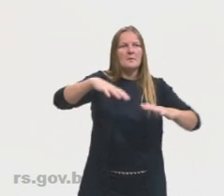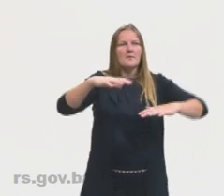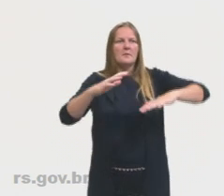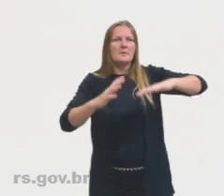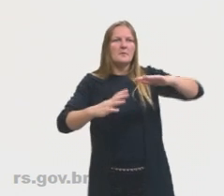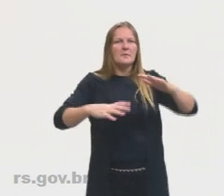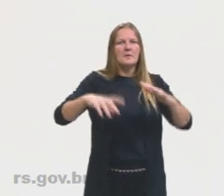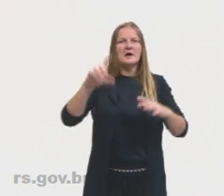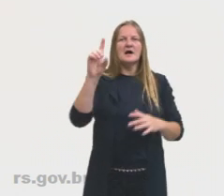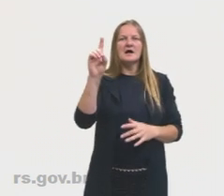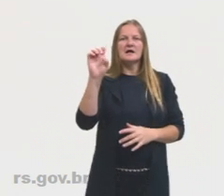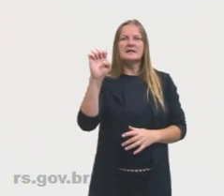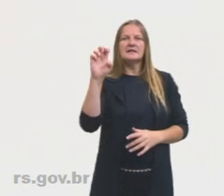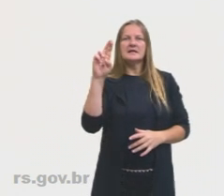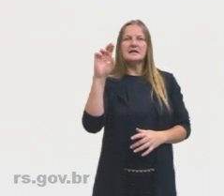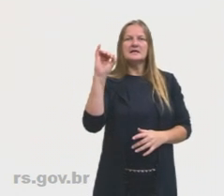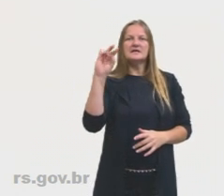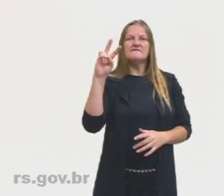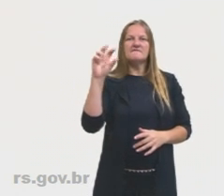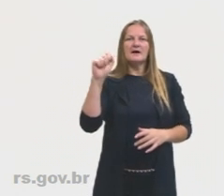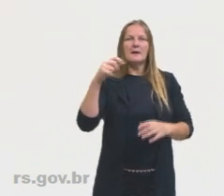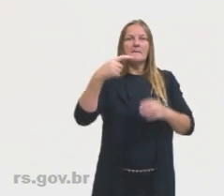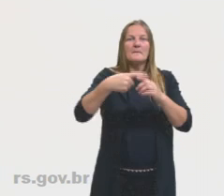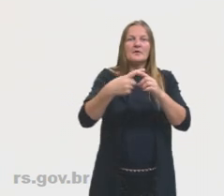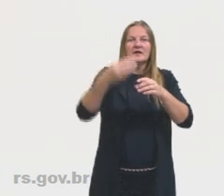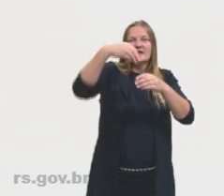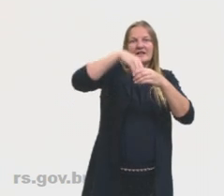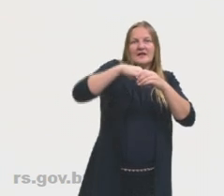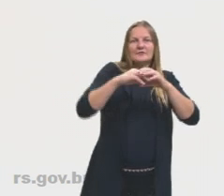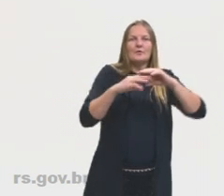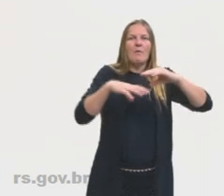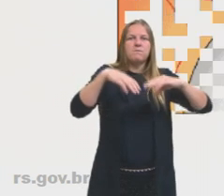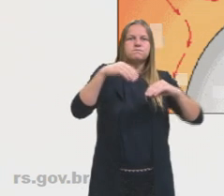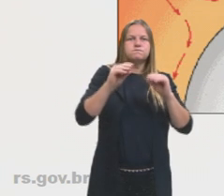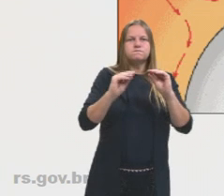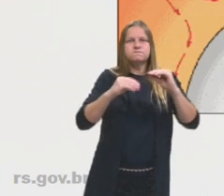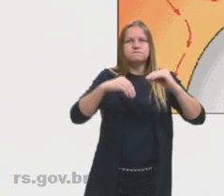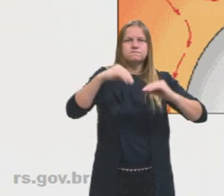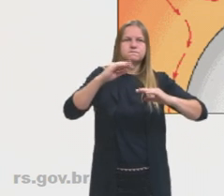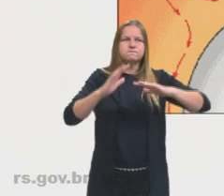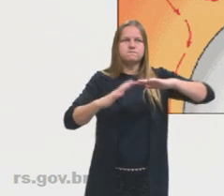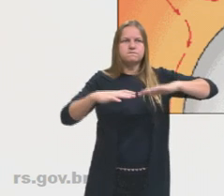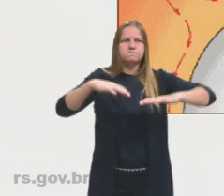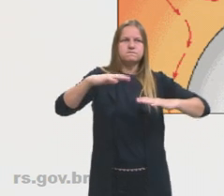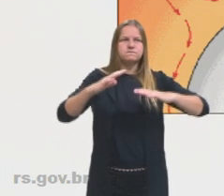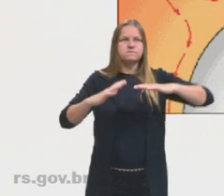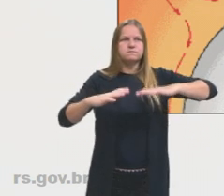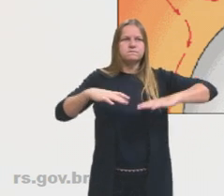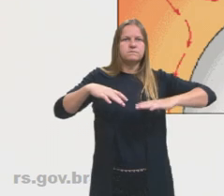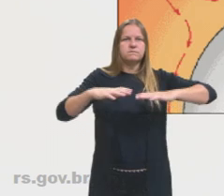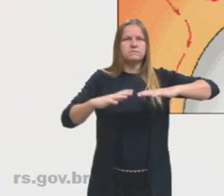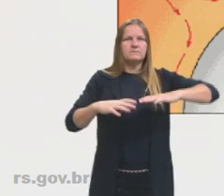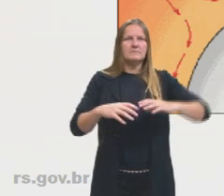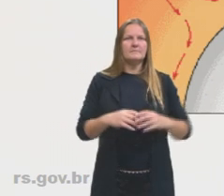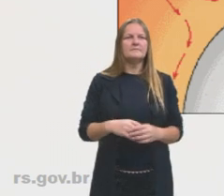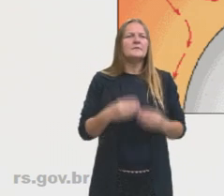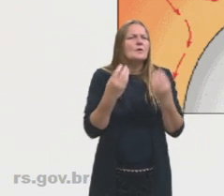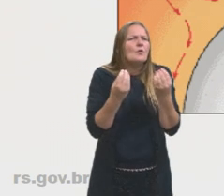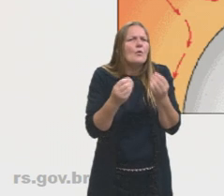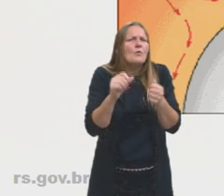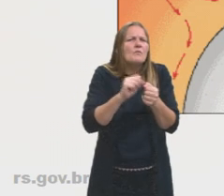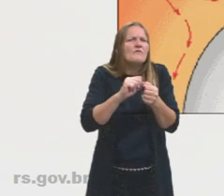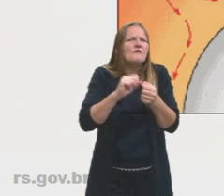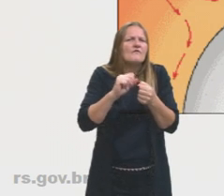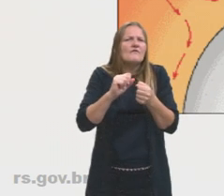toda Tá e sem batendo ou Na continuidade Então vamos mostrar a outra aqui olha lá ó como é que